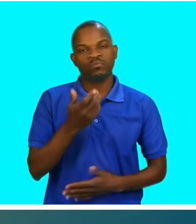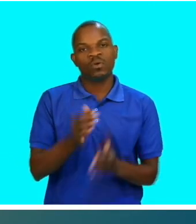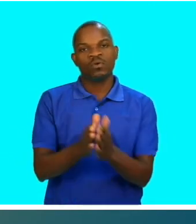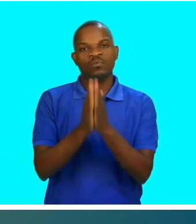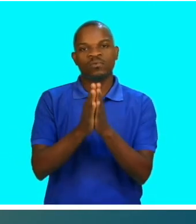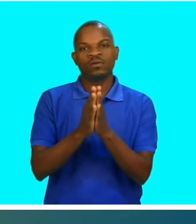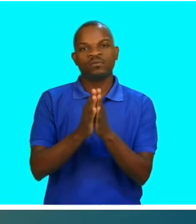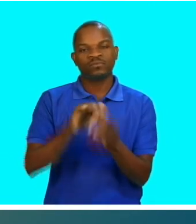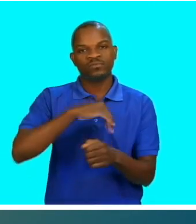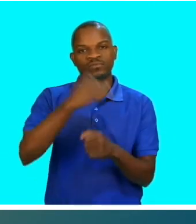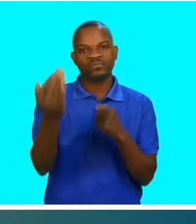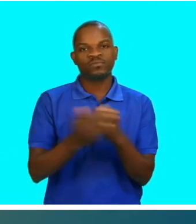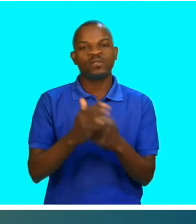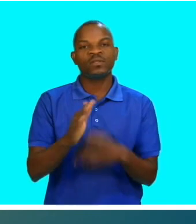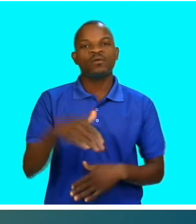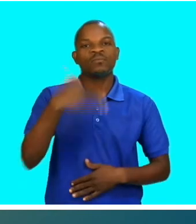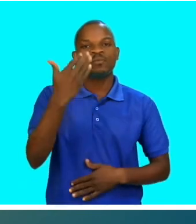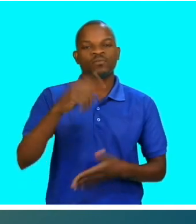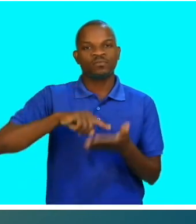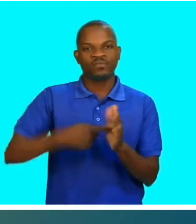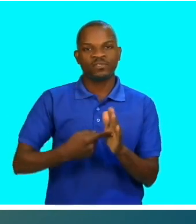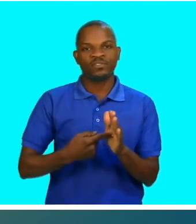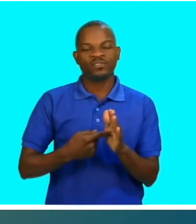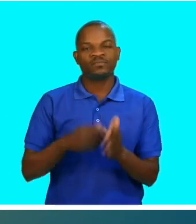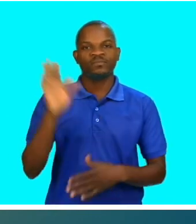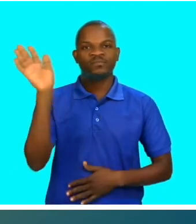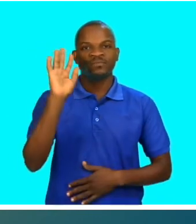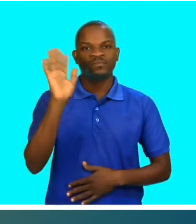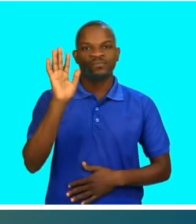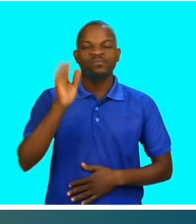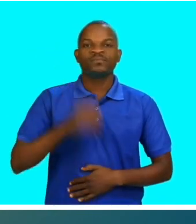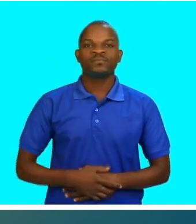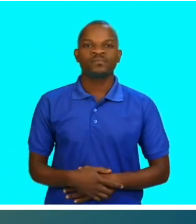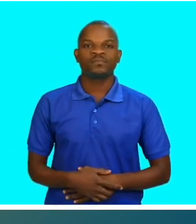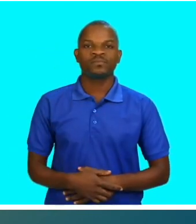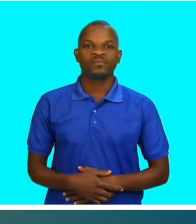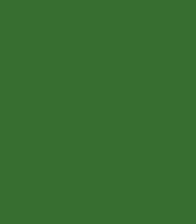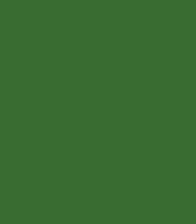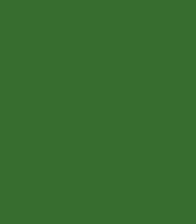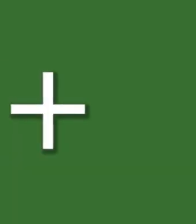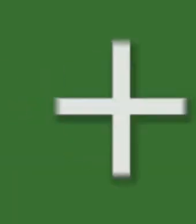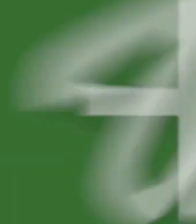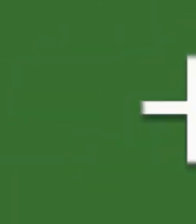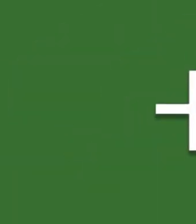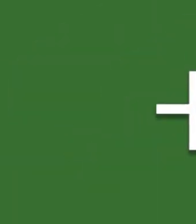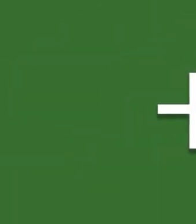obrigado. Nós voltamos numa próxima oportunidade. Até lá.